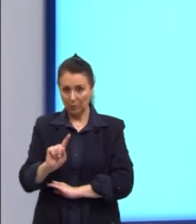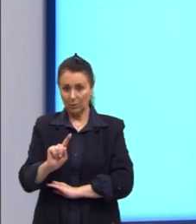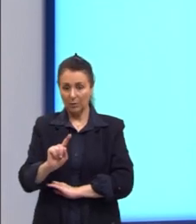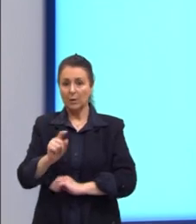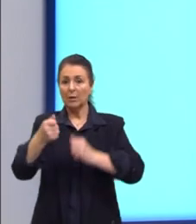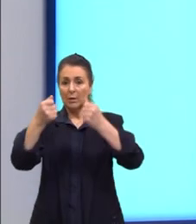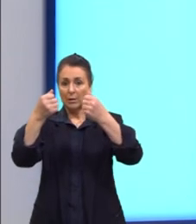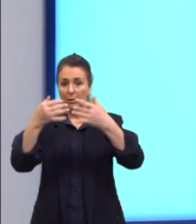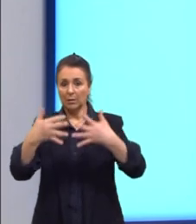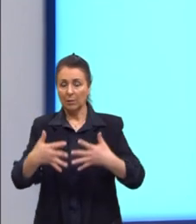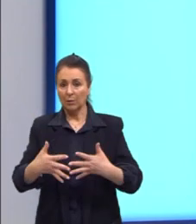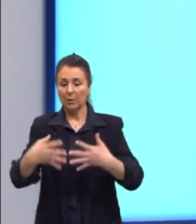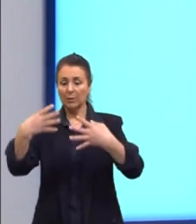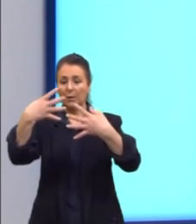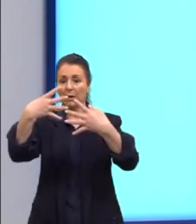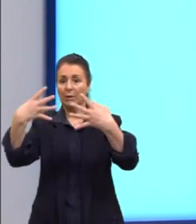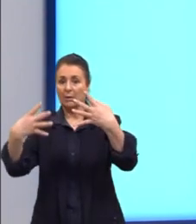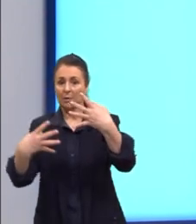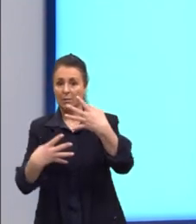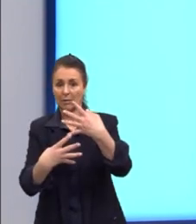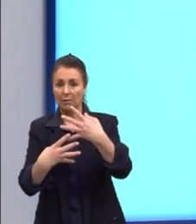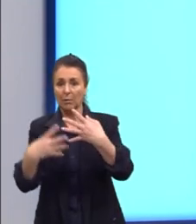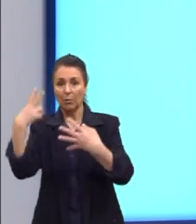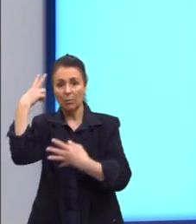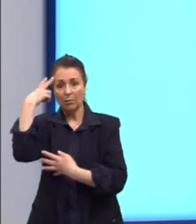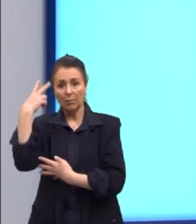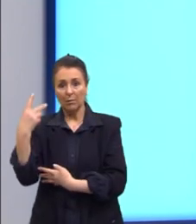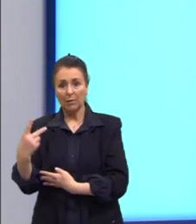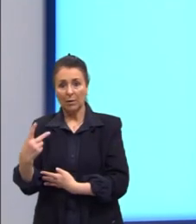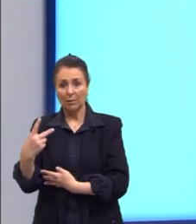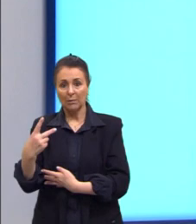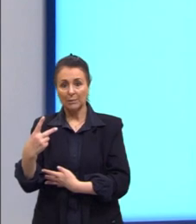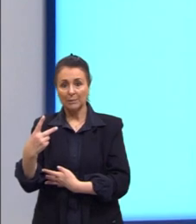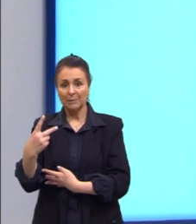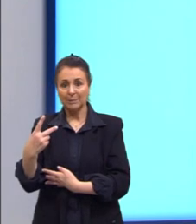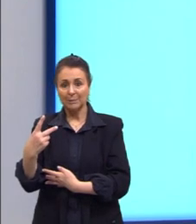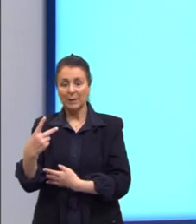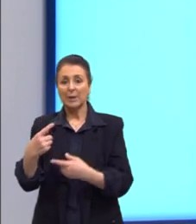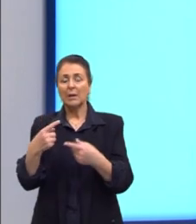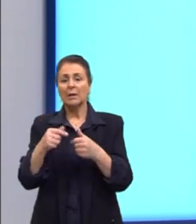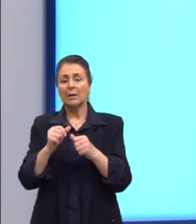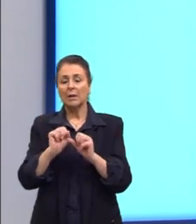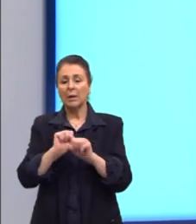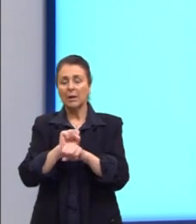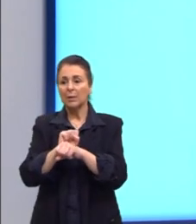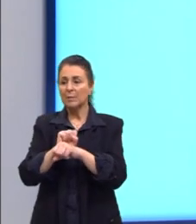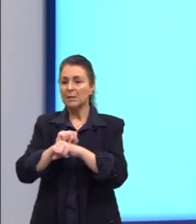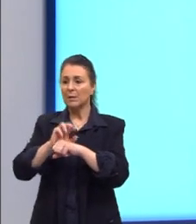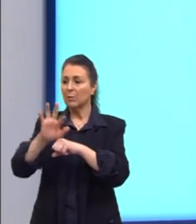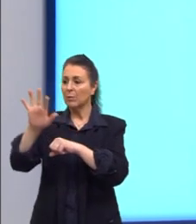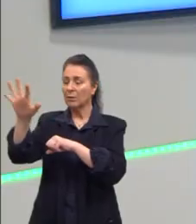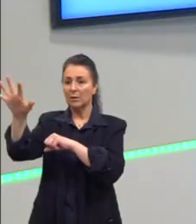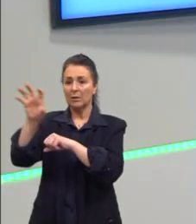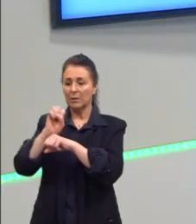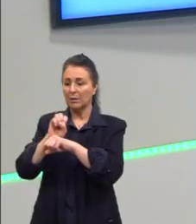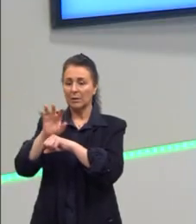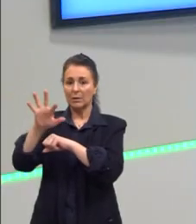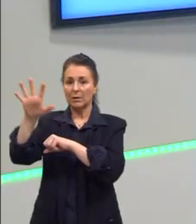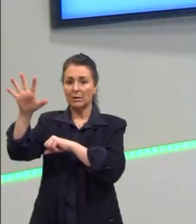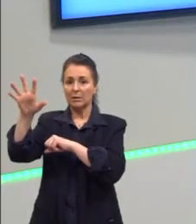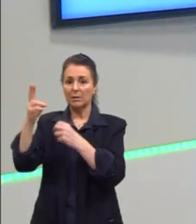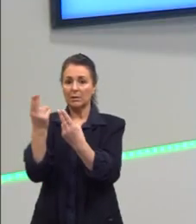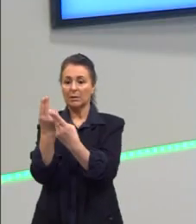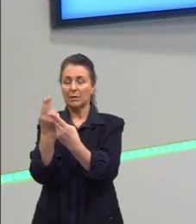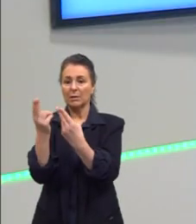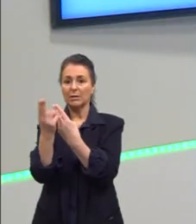a transmutação natural é isso acontece de forma natural é emissão das radiações desses